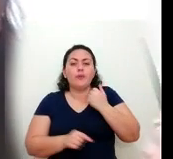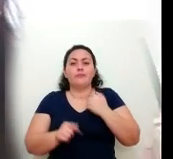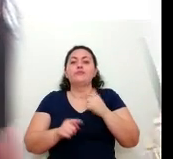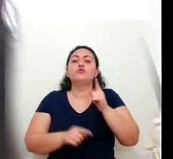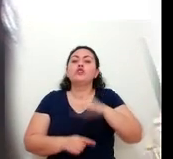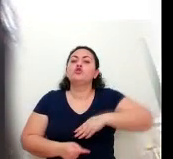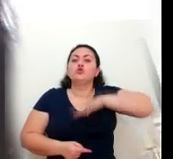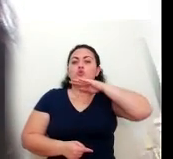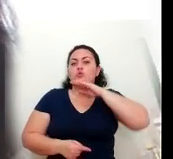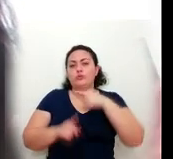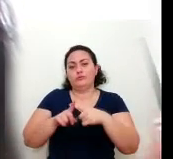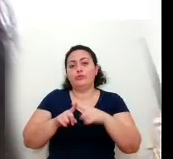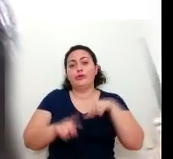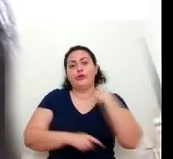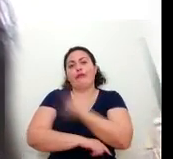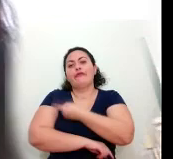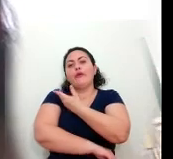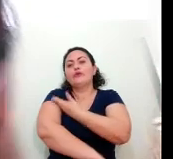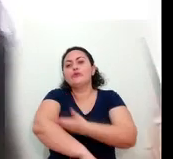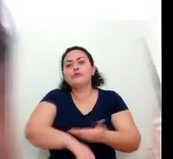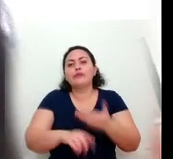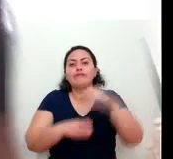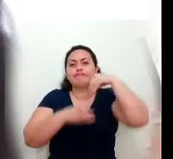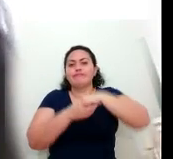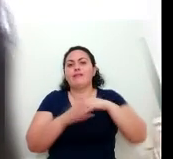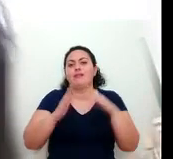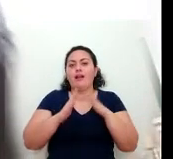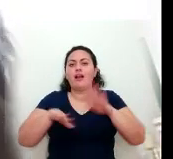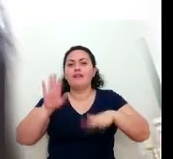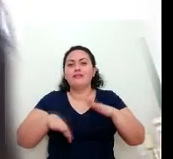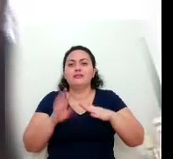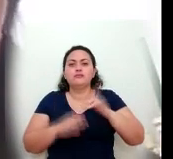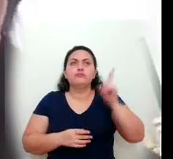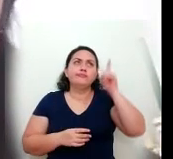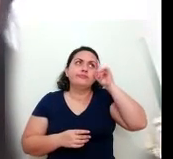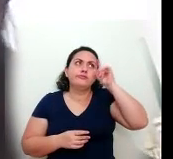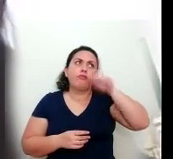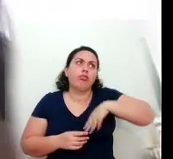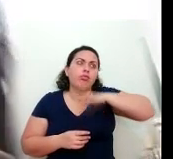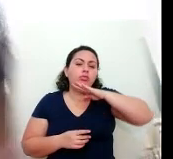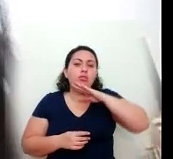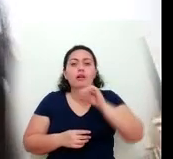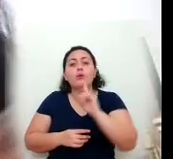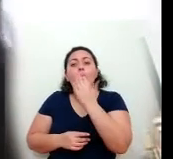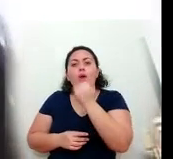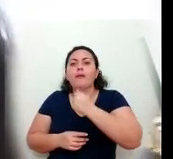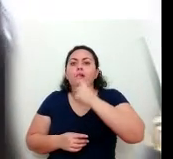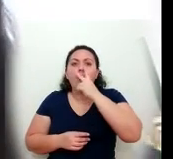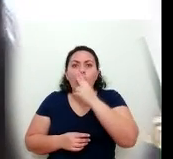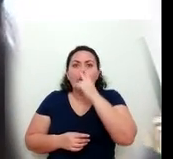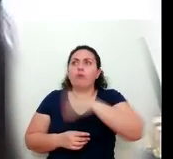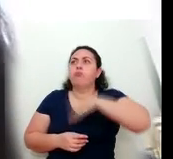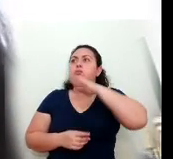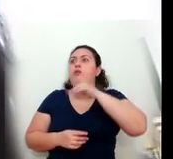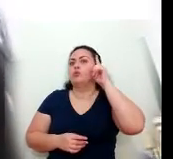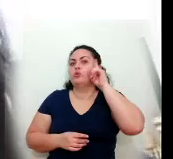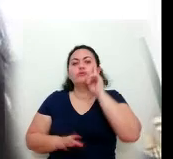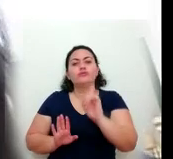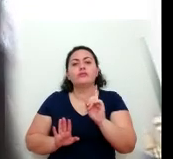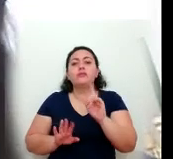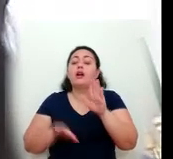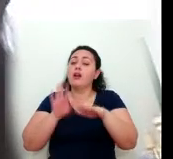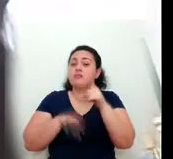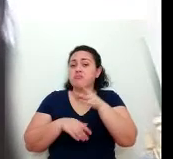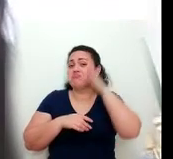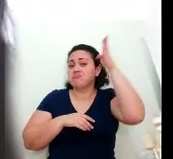né, de confinamento, pelo menos que a alimentação, né, não seja ração, né? Não seja a mesma todos os dias.